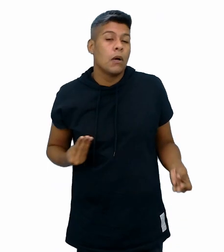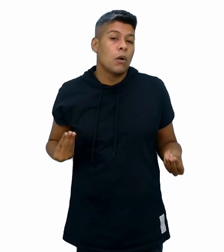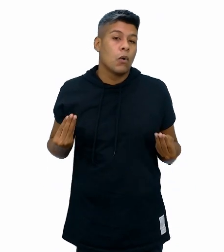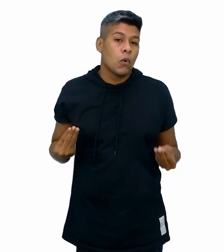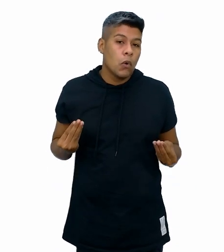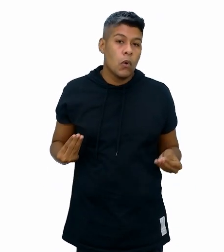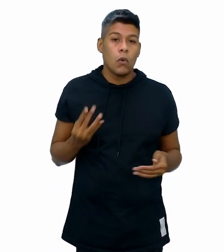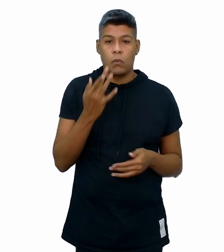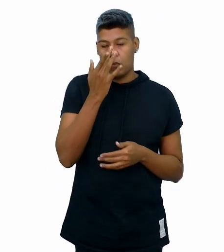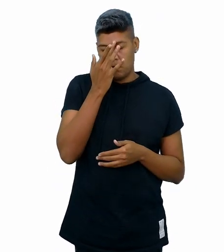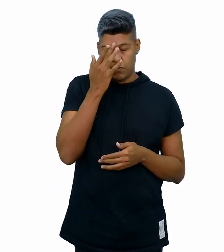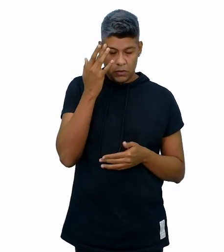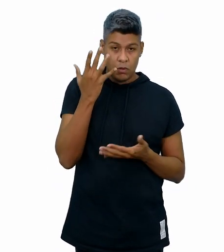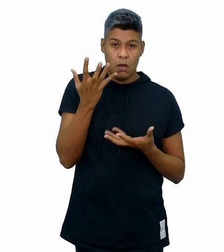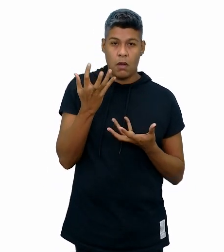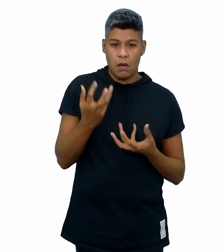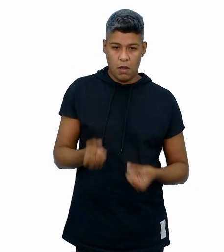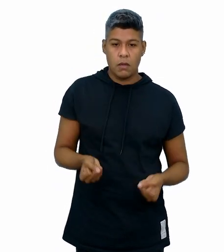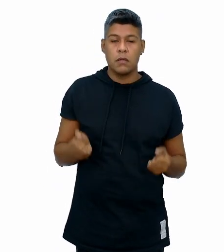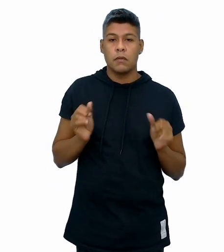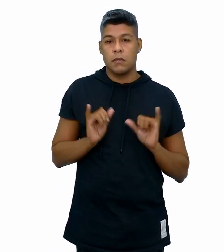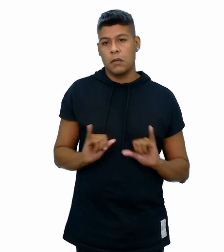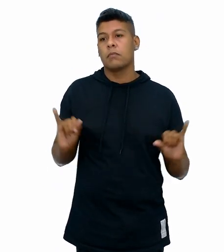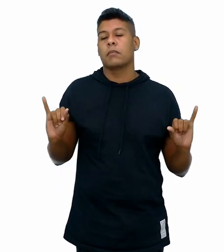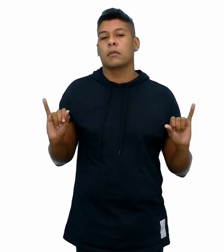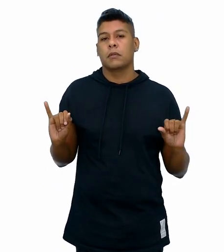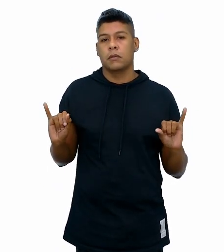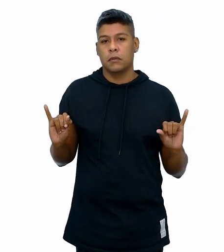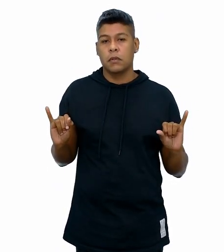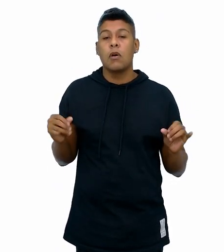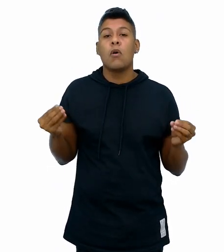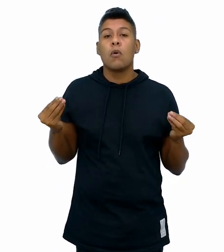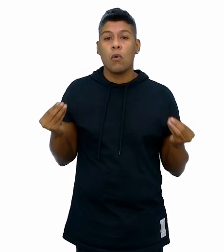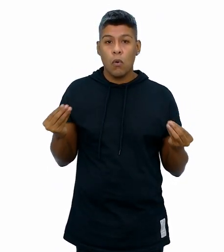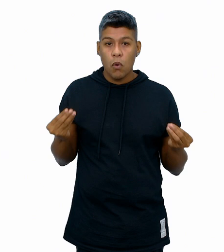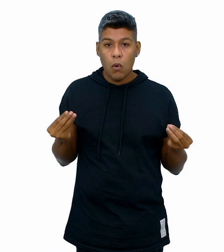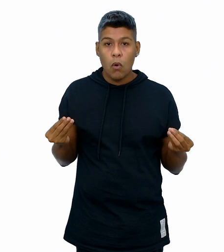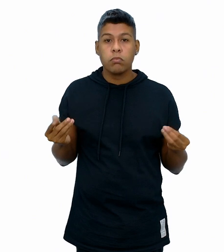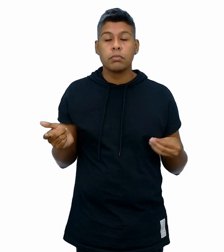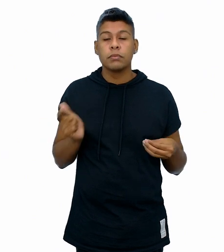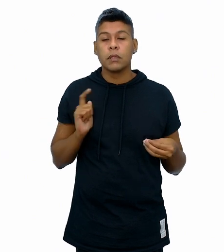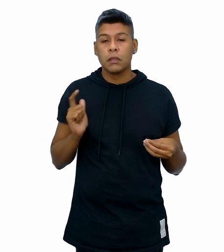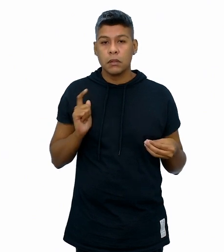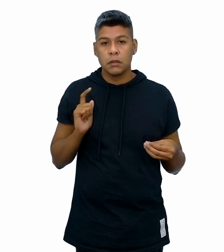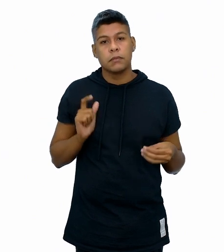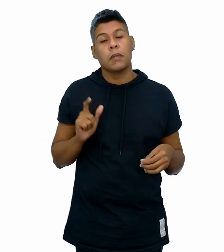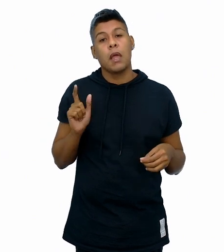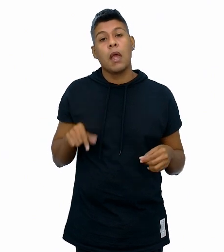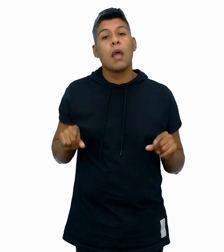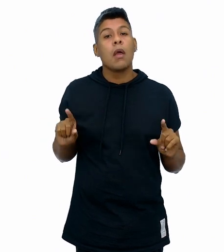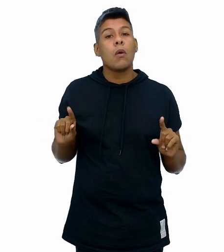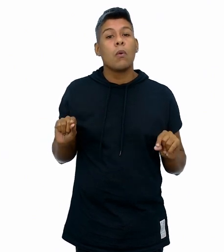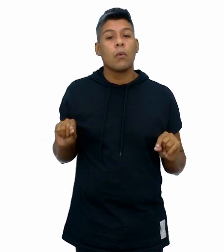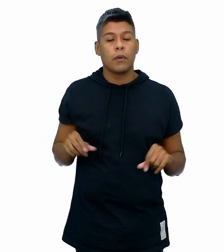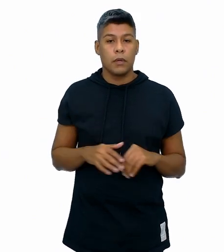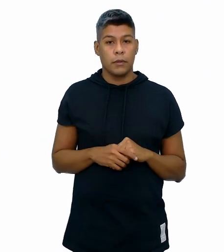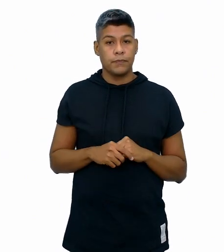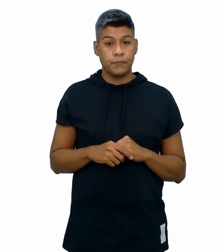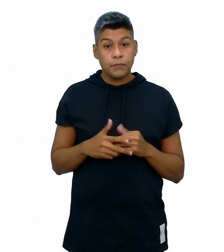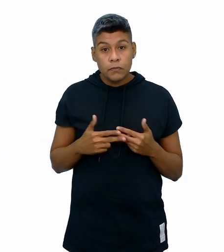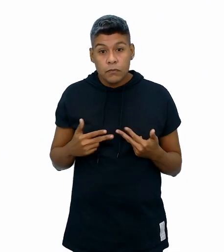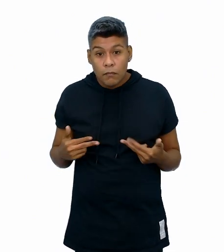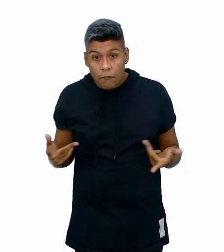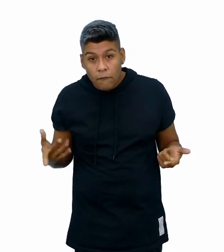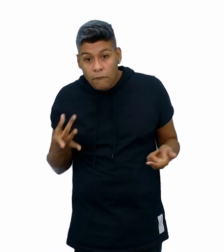o interlocutor recebe essa campanha, né? Como eles lidam com isso, né? Essas questões que